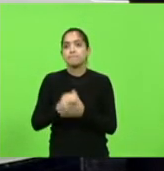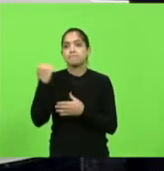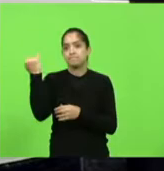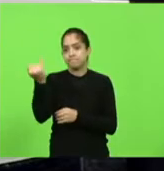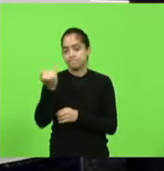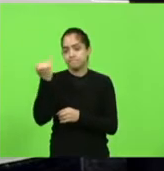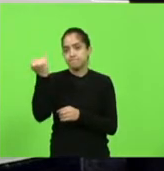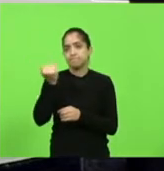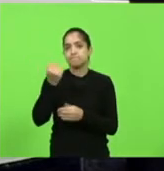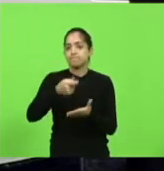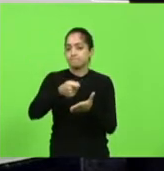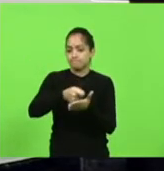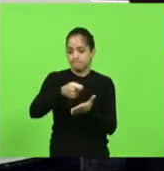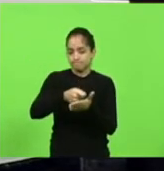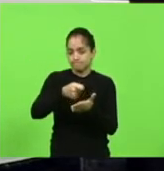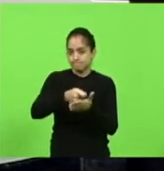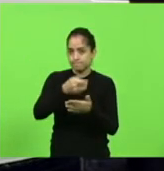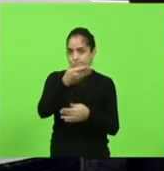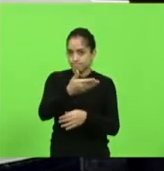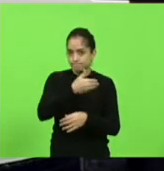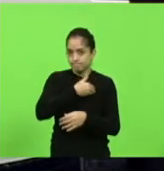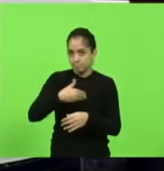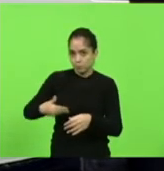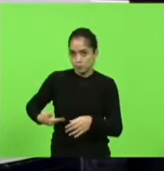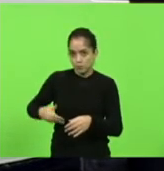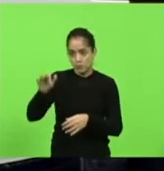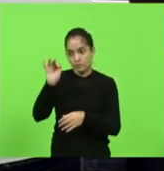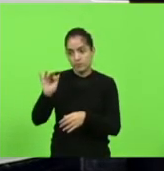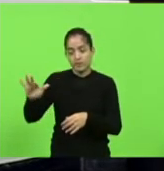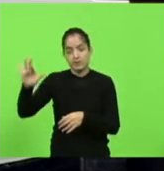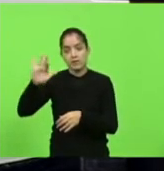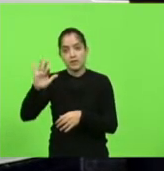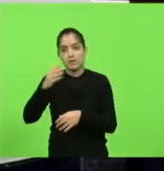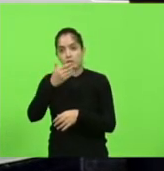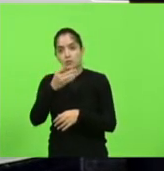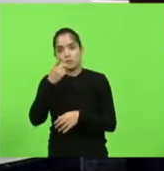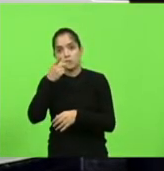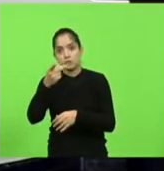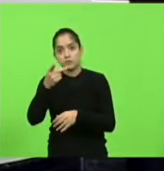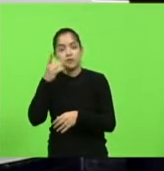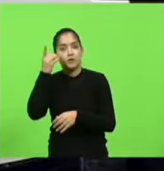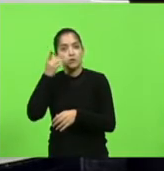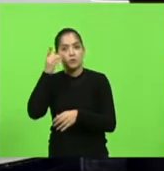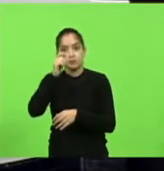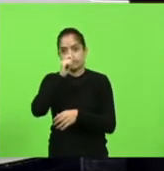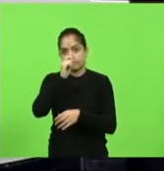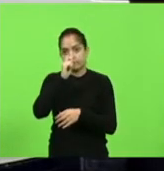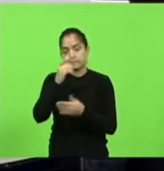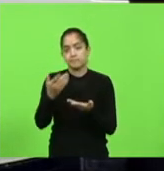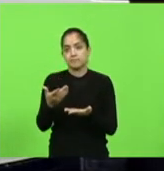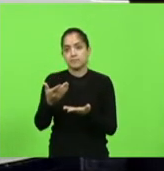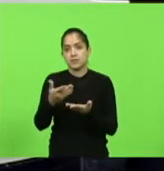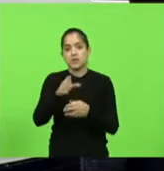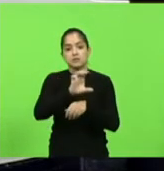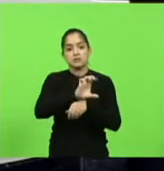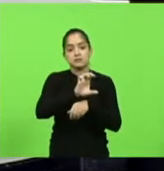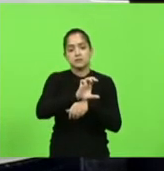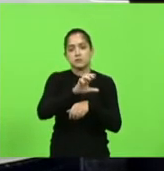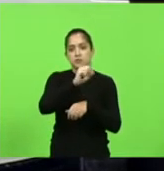importante cobrar do governo federal, porque, como disse aqui o deputado João Amin, Santa Catarina não está